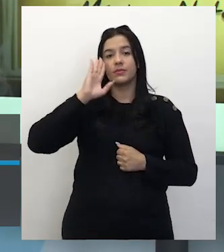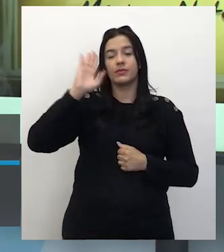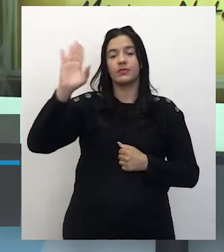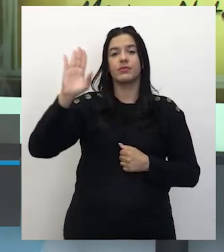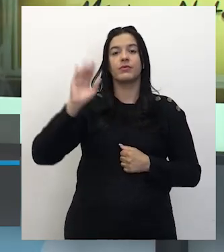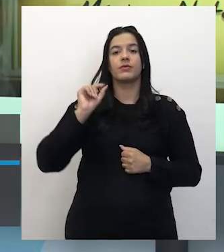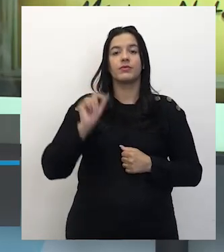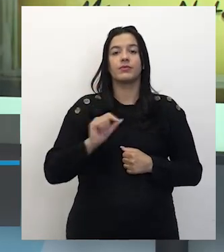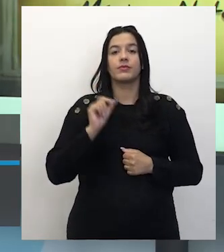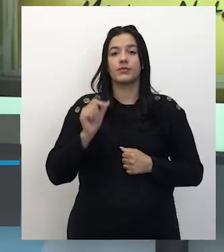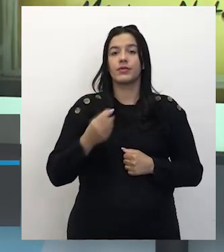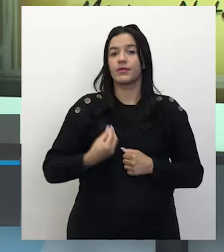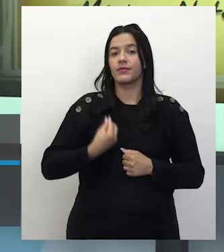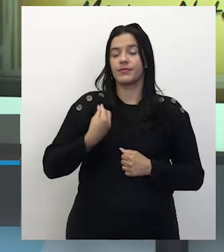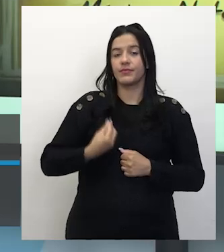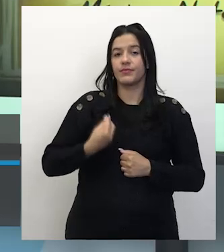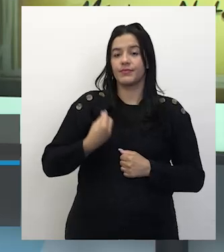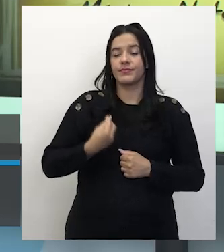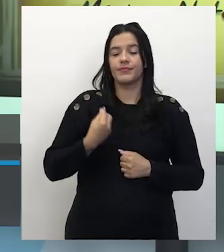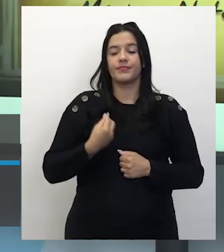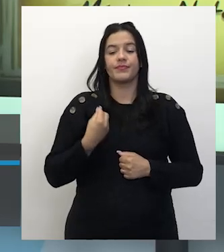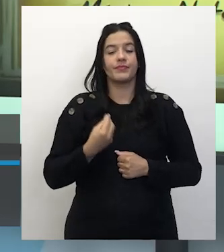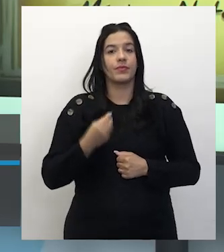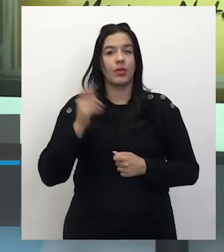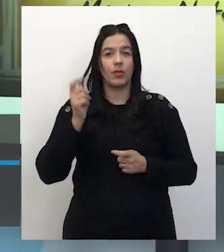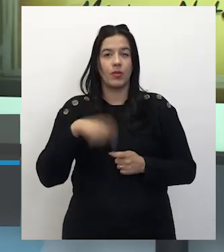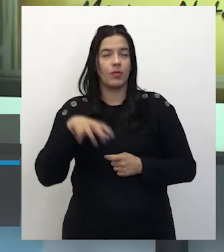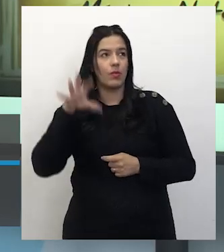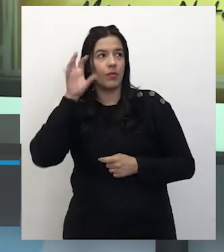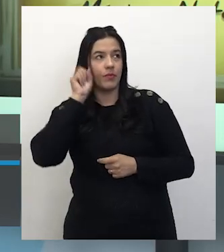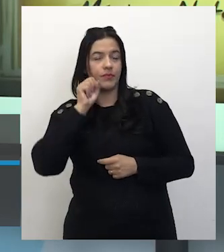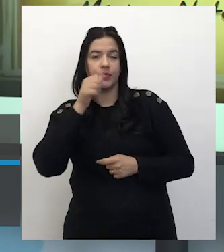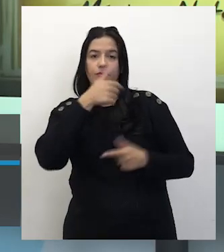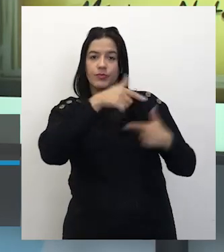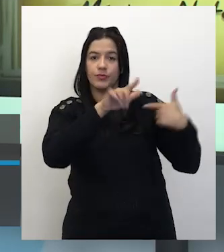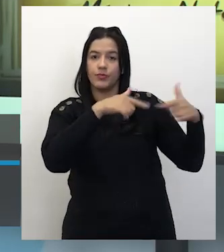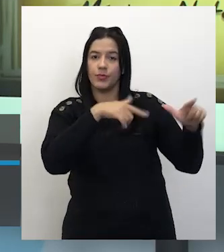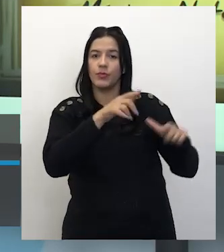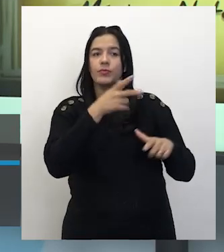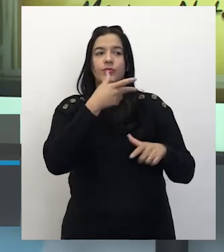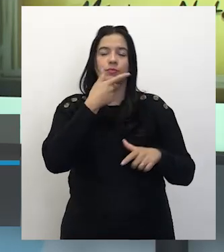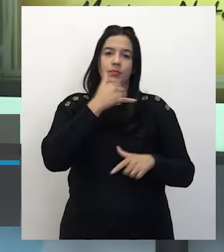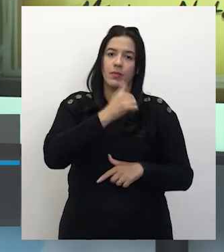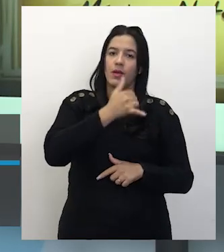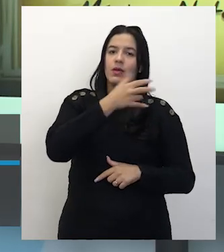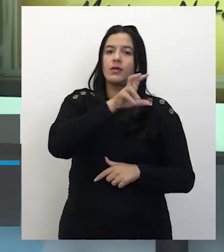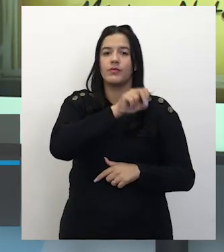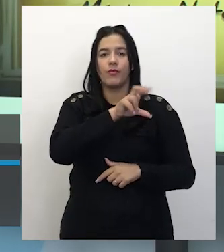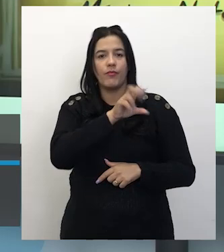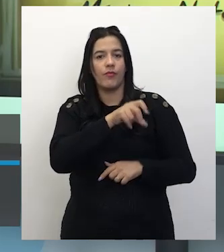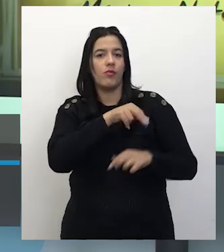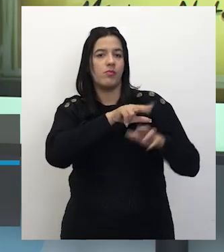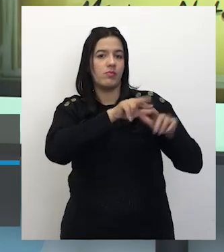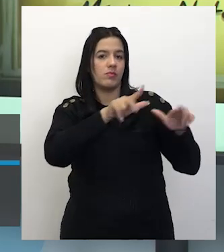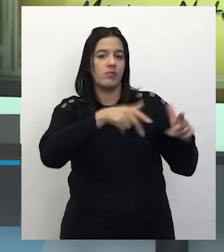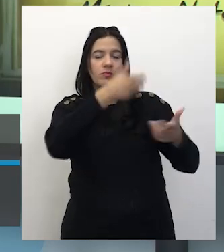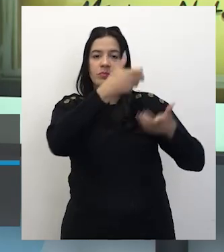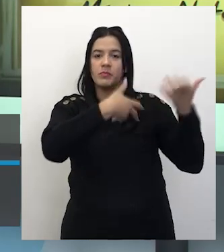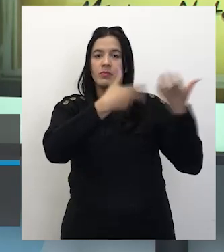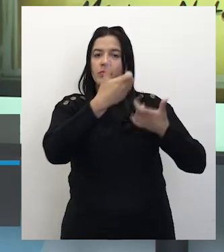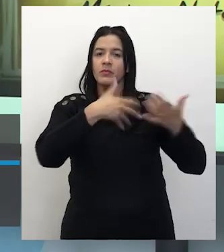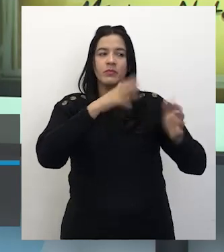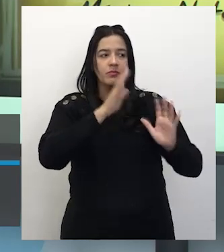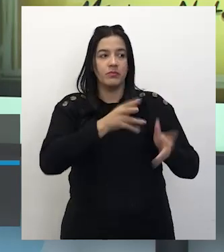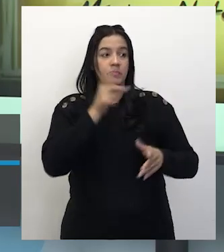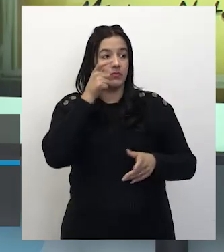Para quem viveu essa situação ou ouviu dos pais, avós que tenham vivenciado esse tipo de situação, tá